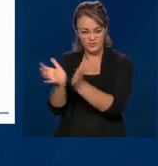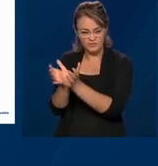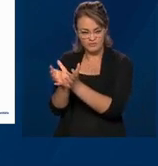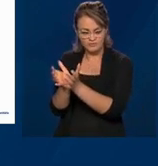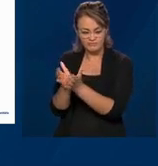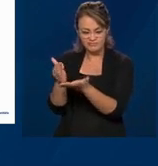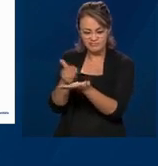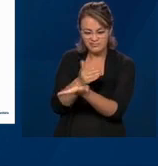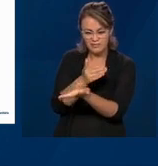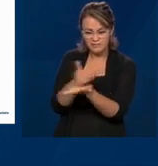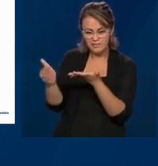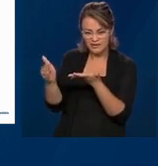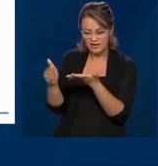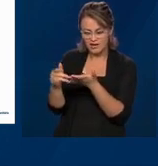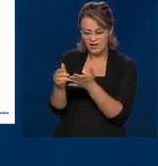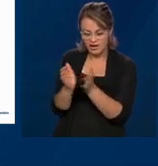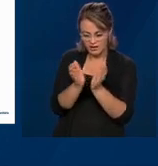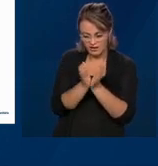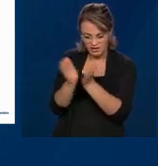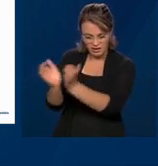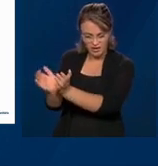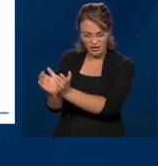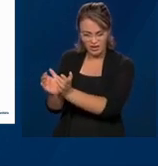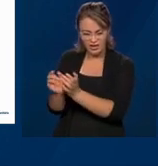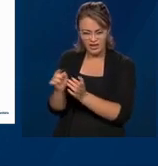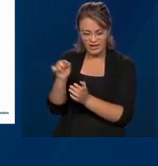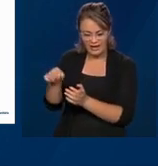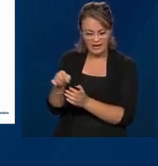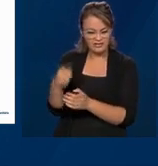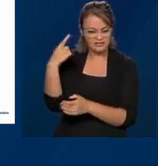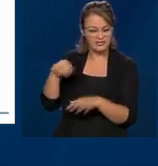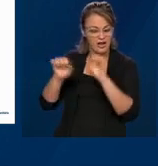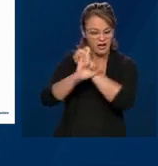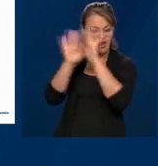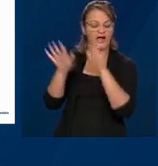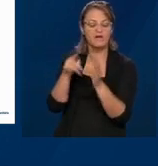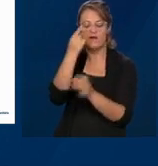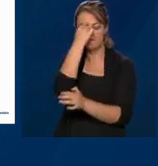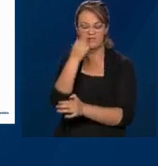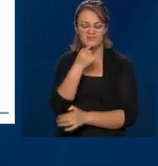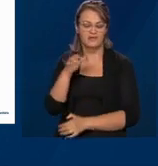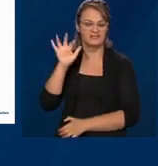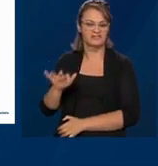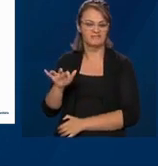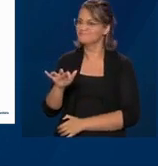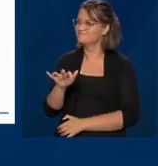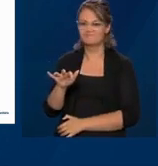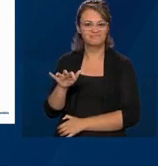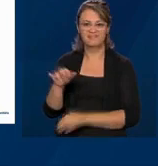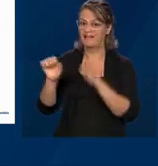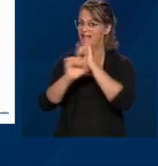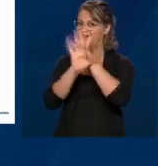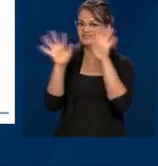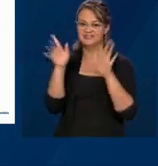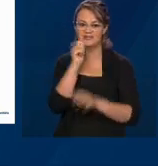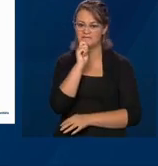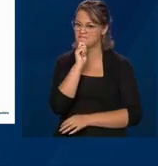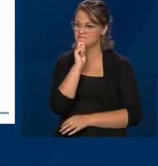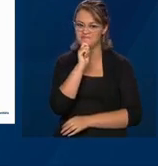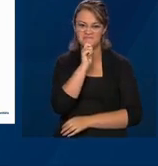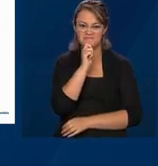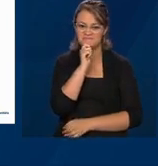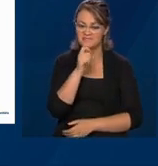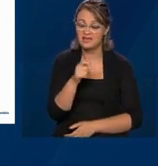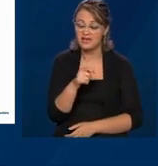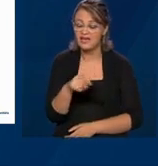subgrupos, não são dados que permitem estabelecer com muita clareza esse perfil. Mas a questão